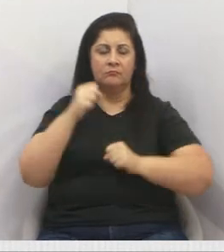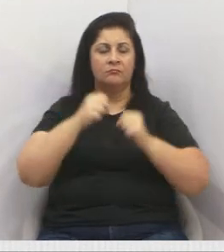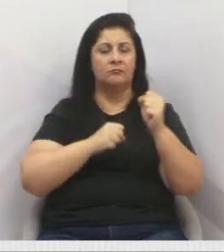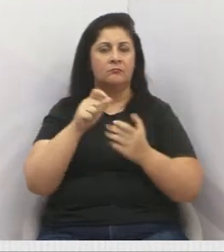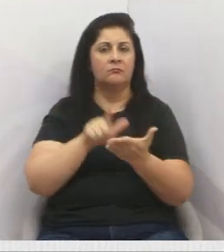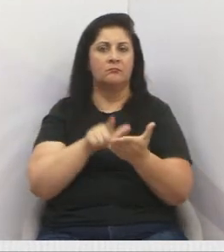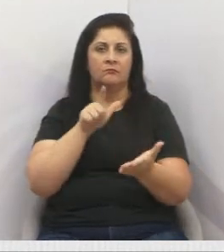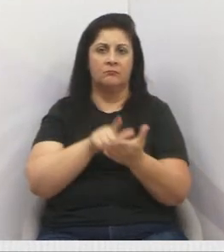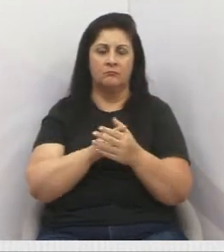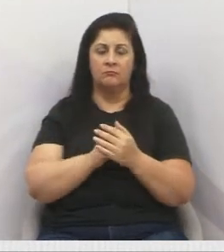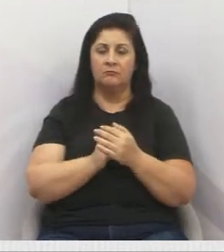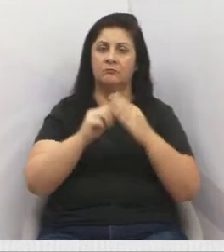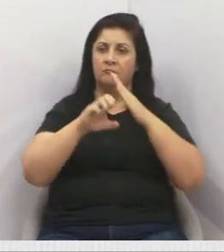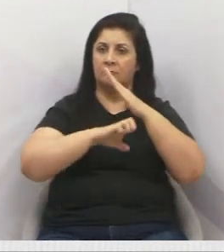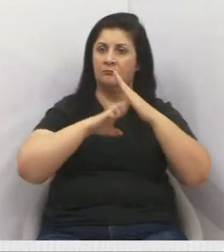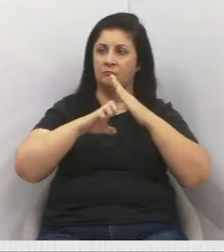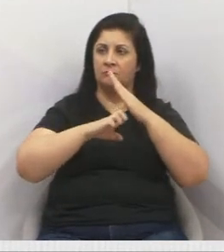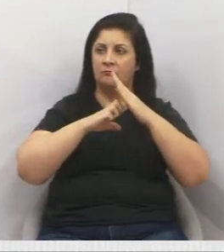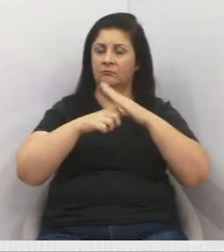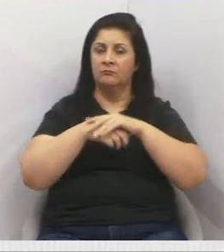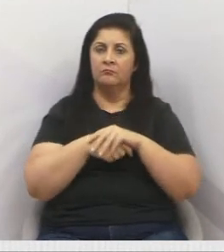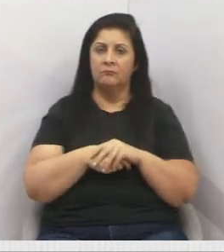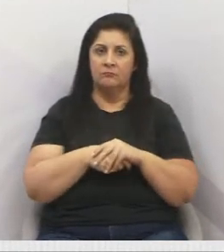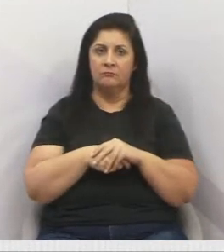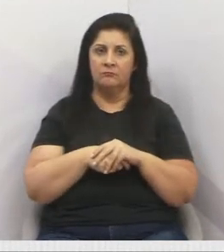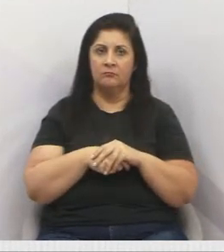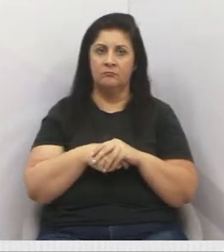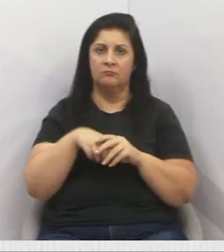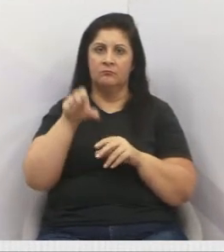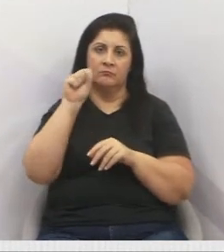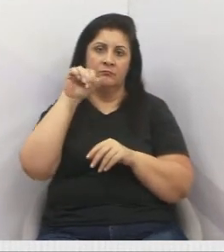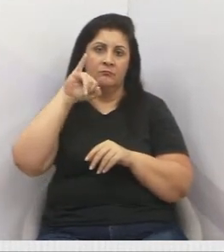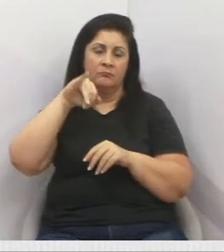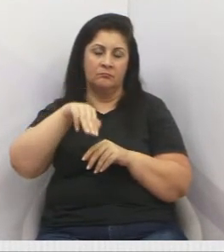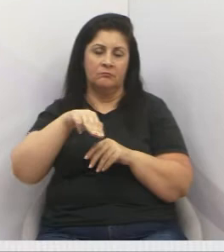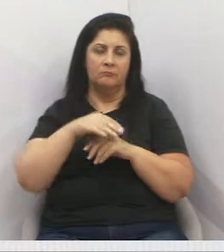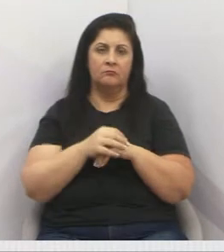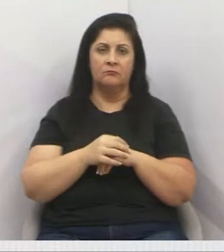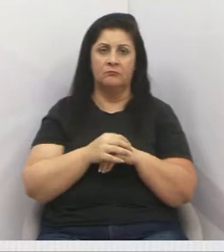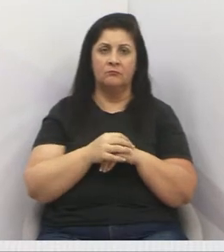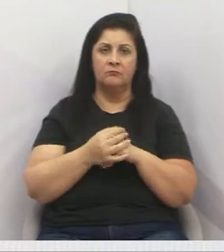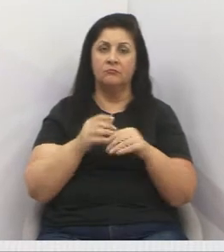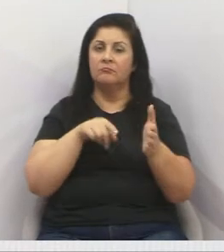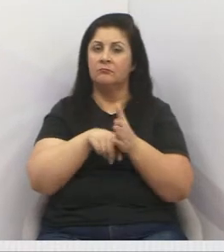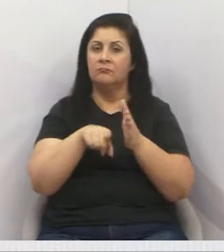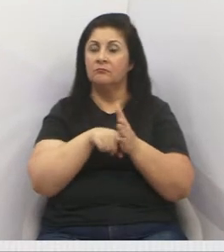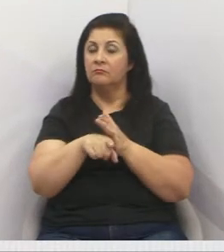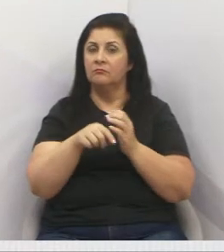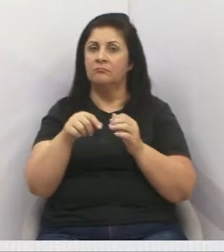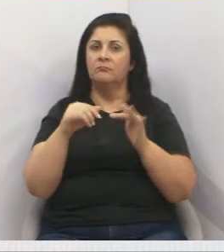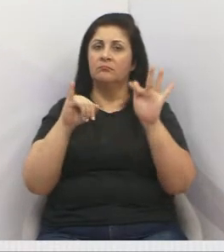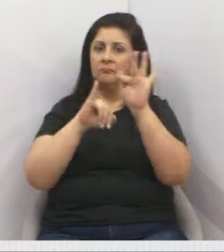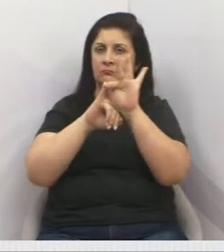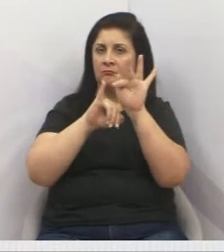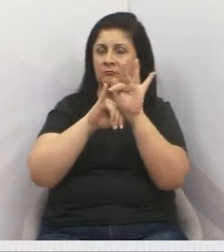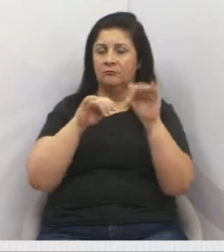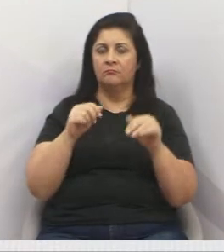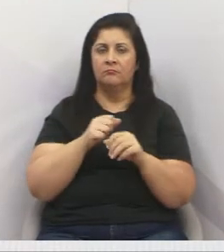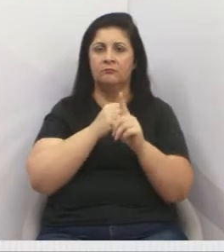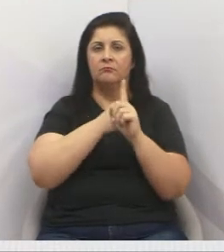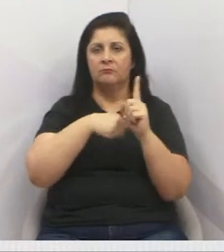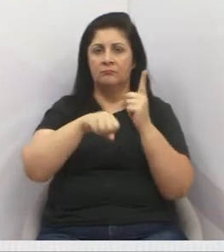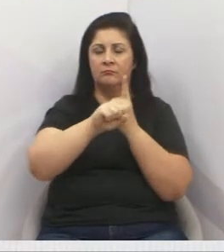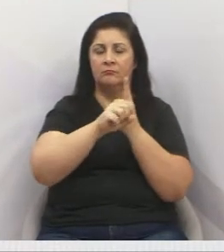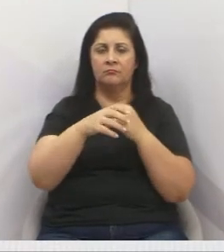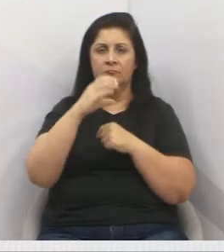Papeleiros, empresas ou entidades profissionais, Sincomércio, entidades acadêmicas de pesquisa, Instituto Federal e a Organização da